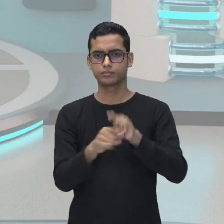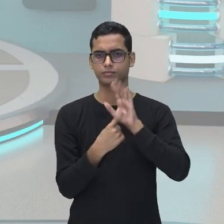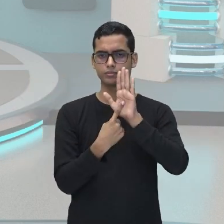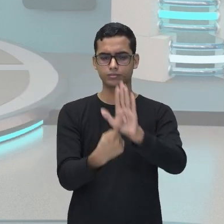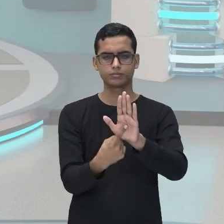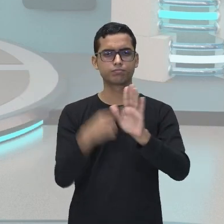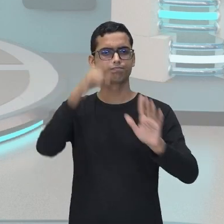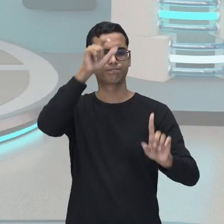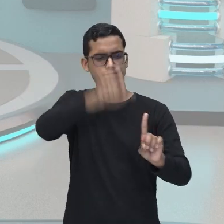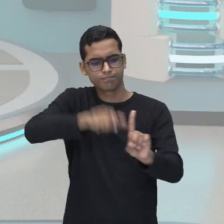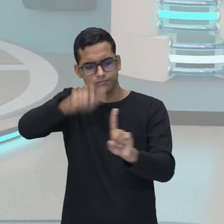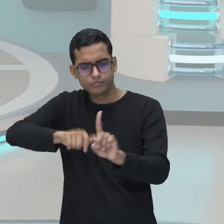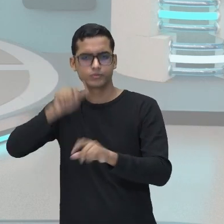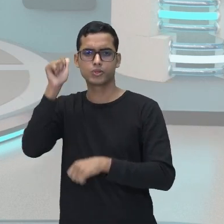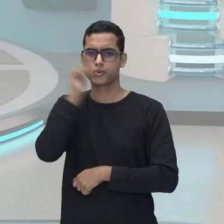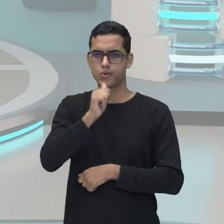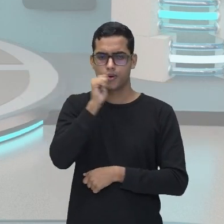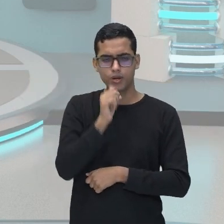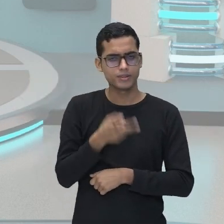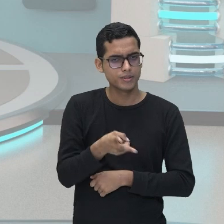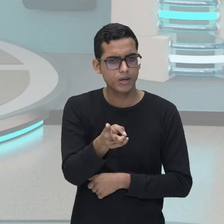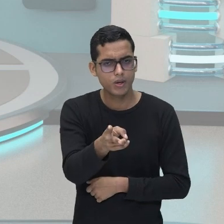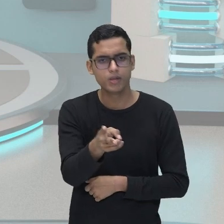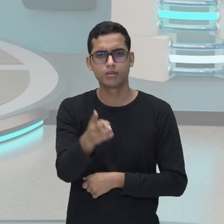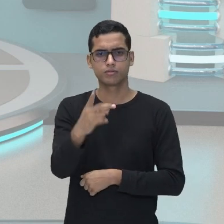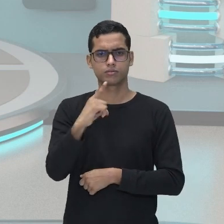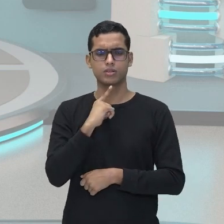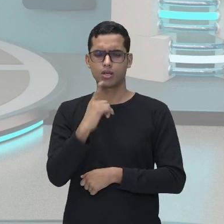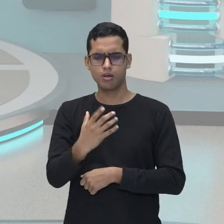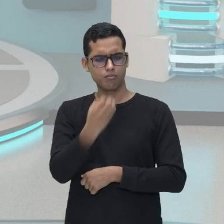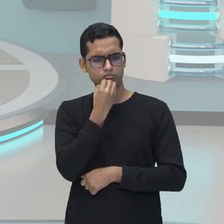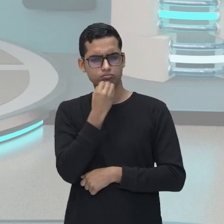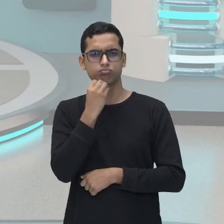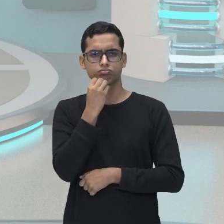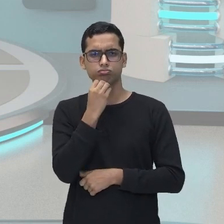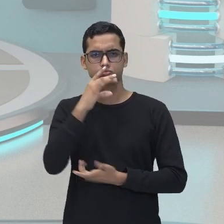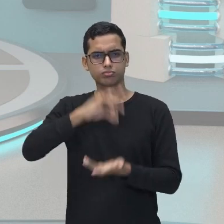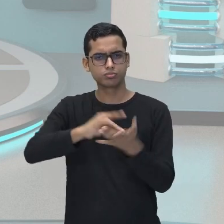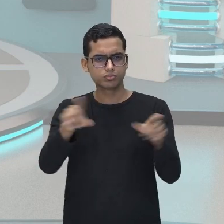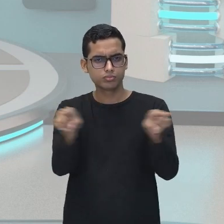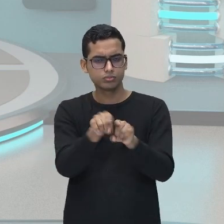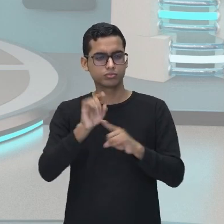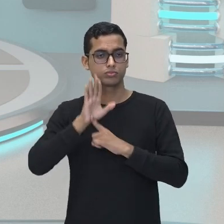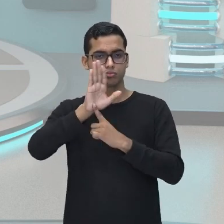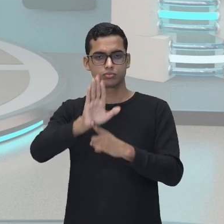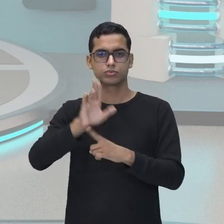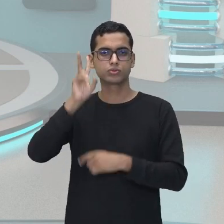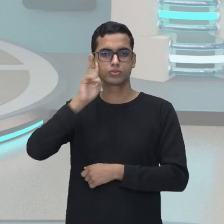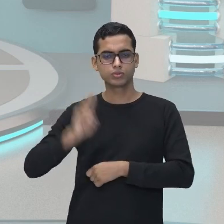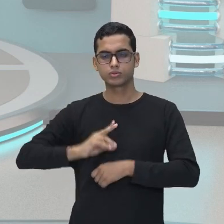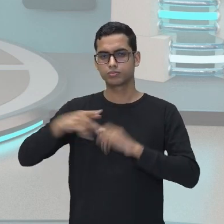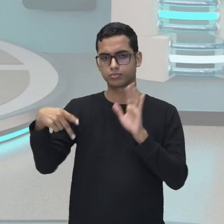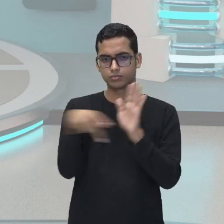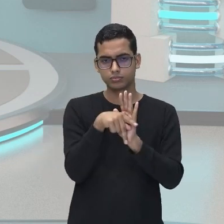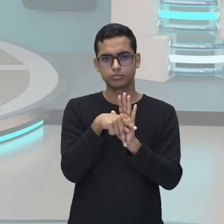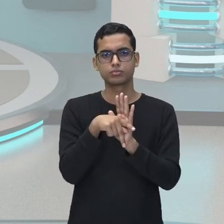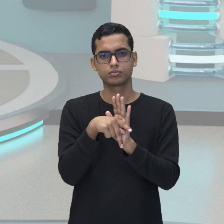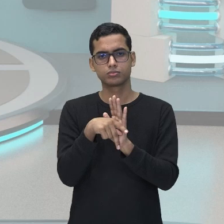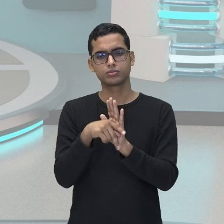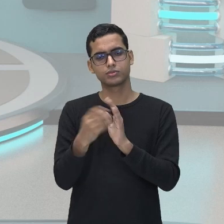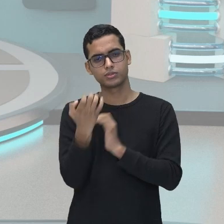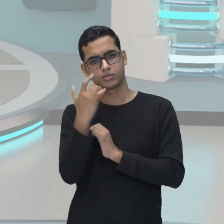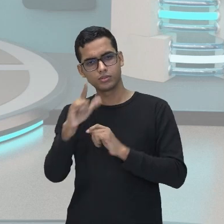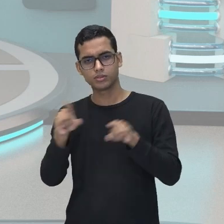essas personagens ganhem aí os seus espaços e tragam as suas histórias. Obviamente, ela se